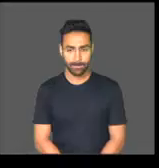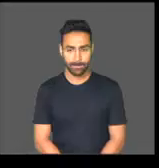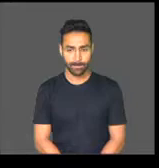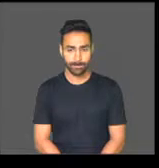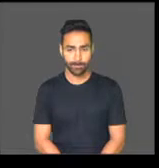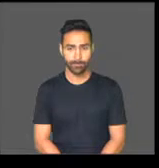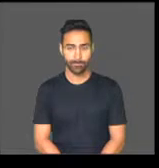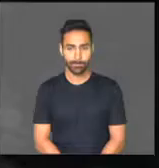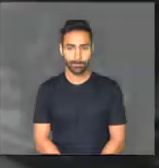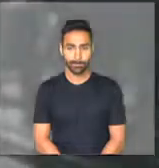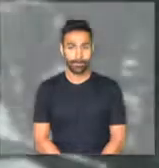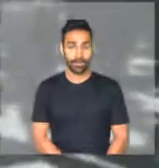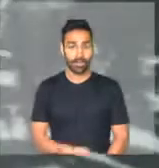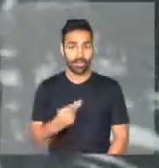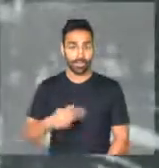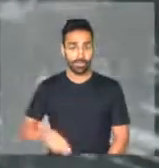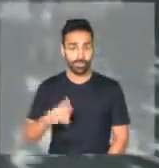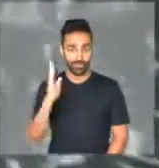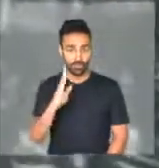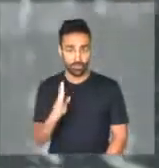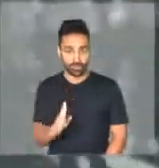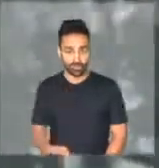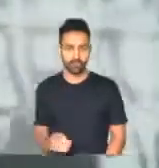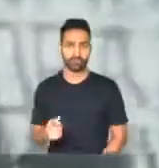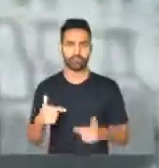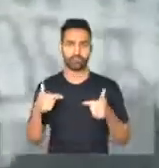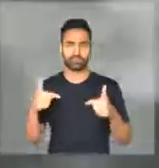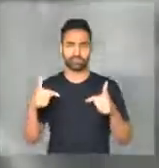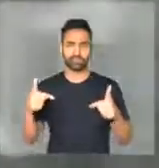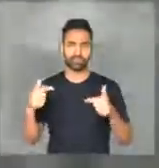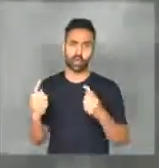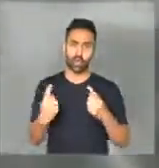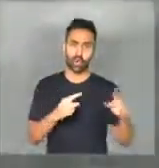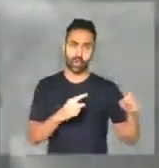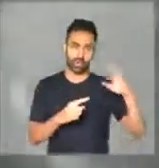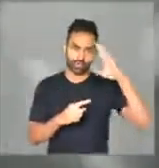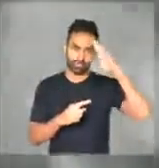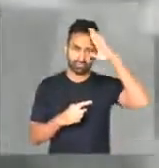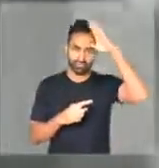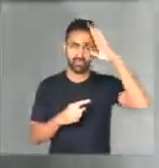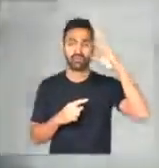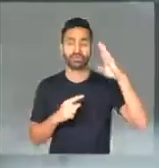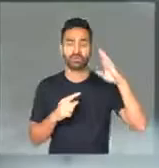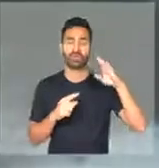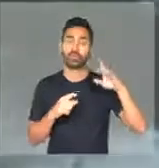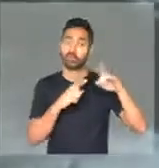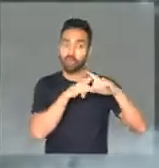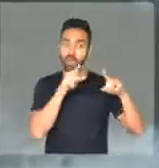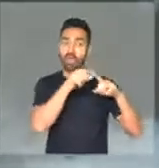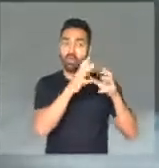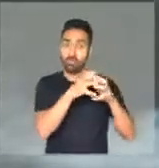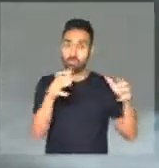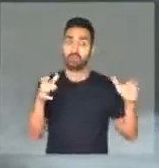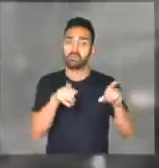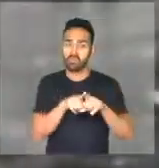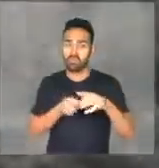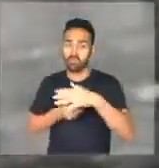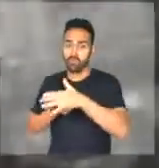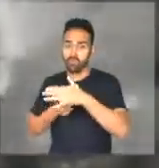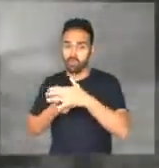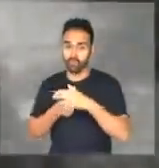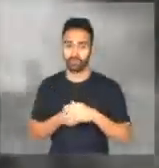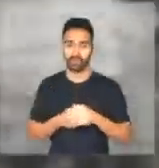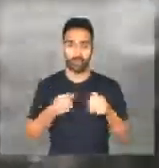morrer. No Brasil, a resistência ao regime militar se intensificava, assim como a repressão. Em um protesto,